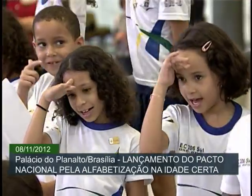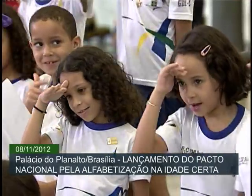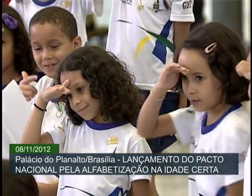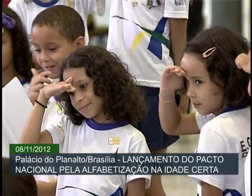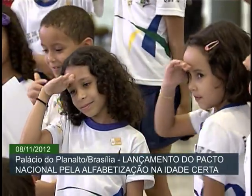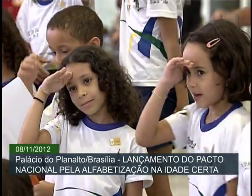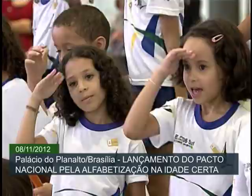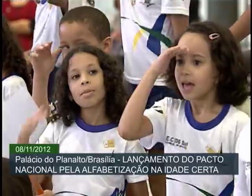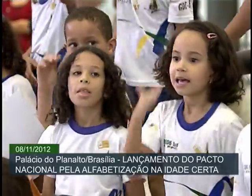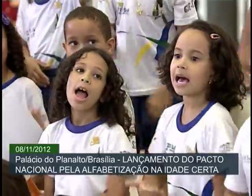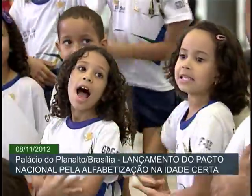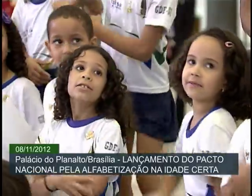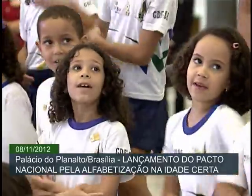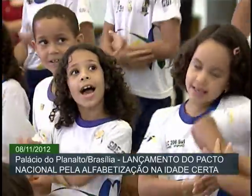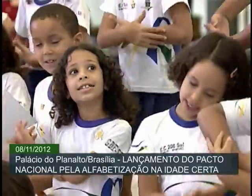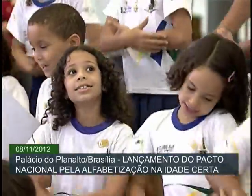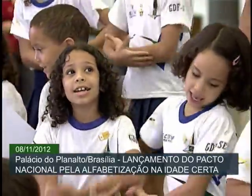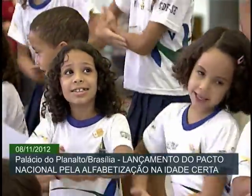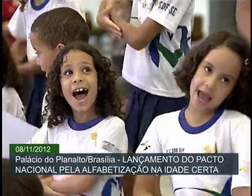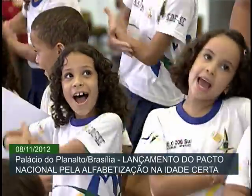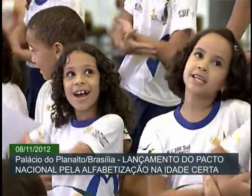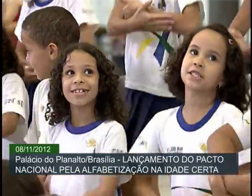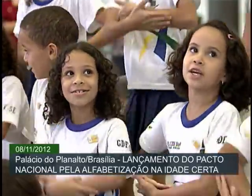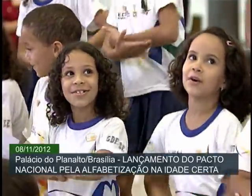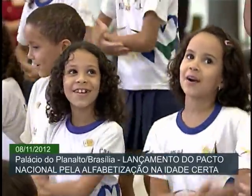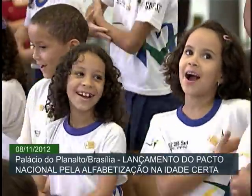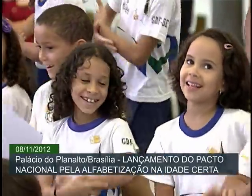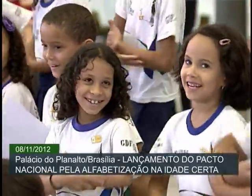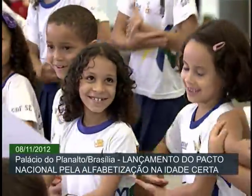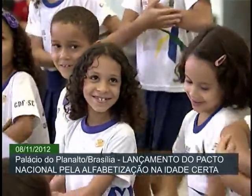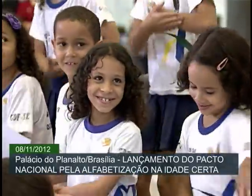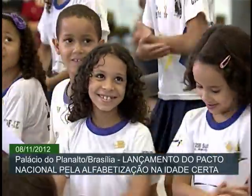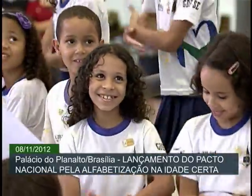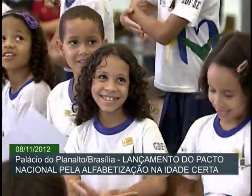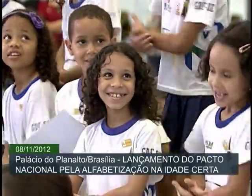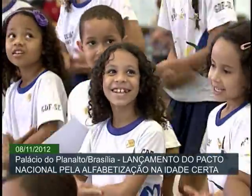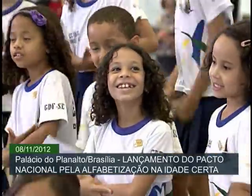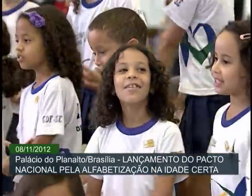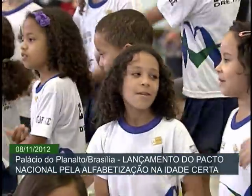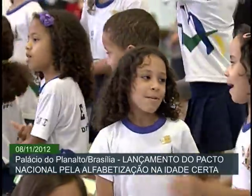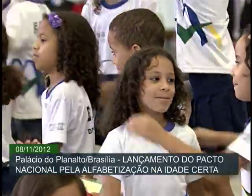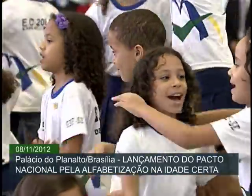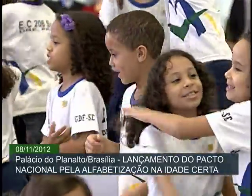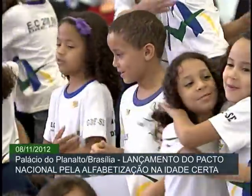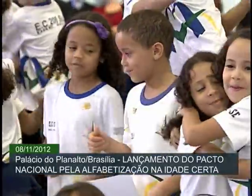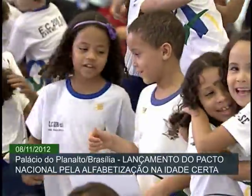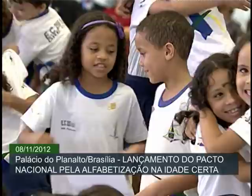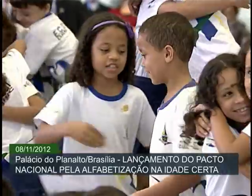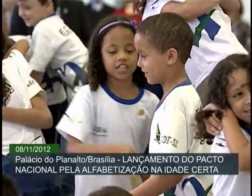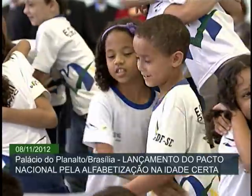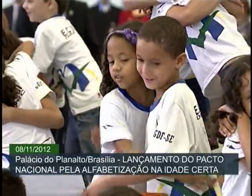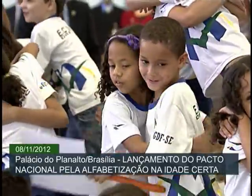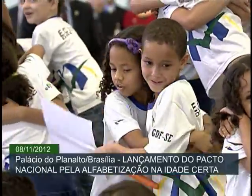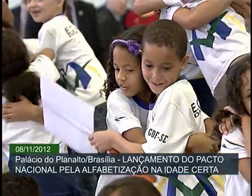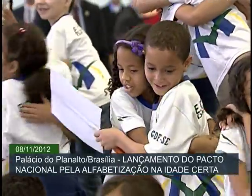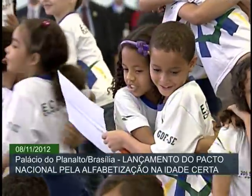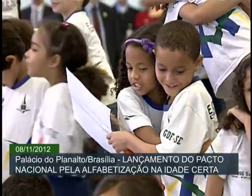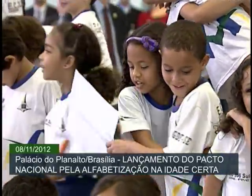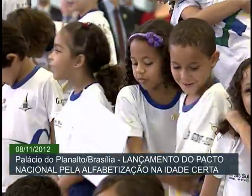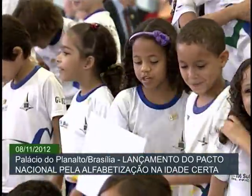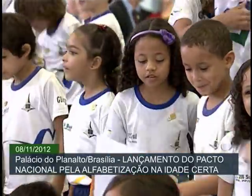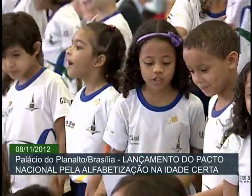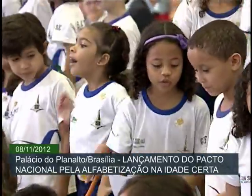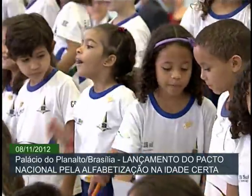Atenção. Vezes até de um colinho de um abraço, de um abraço para sentir o